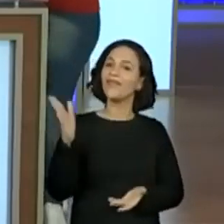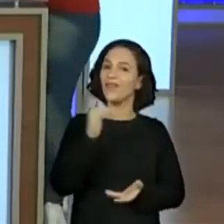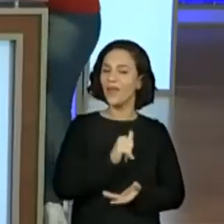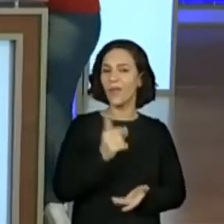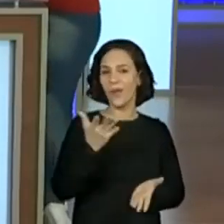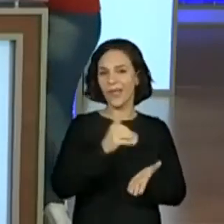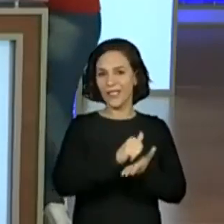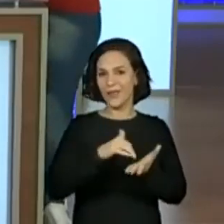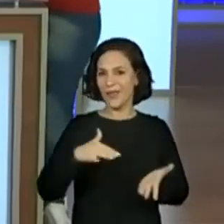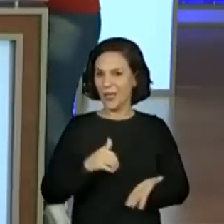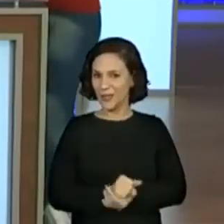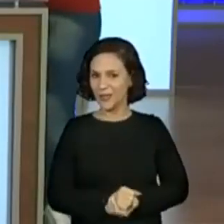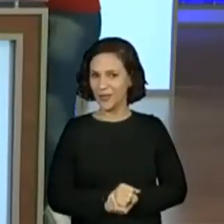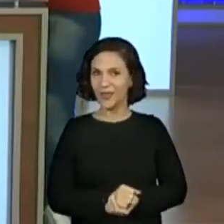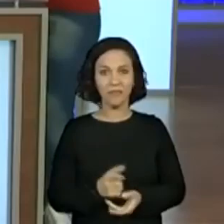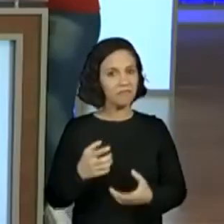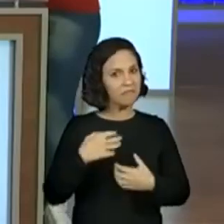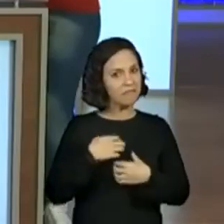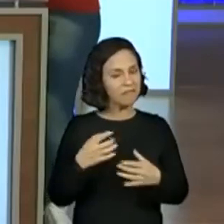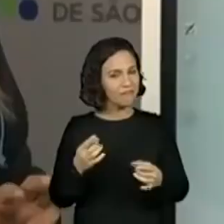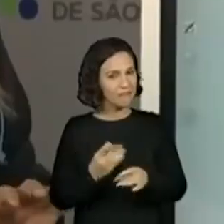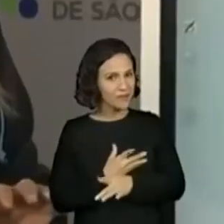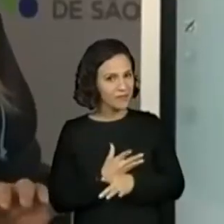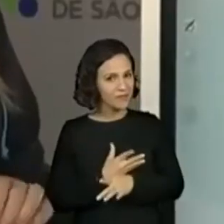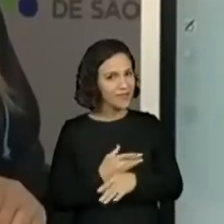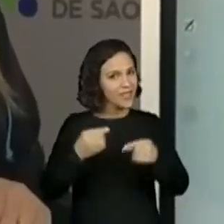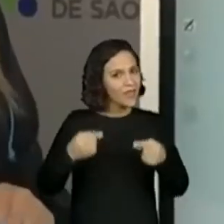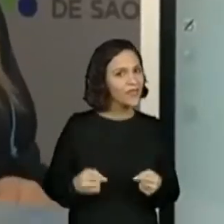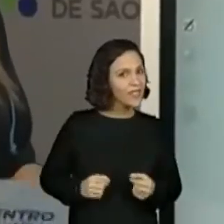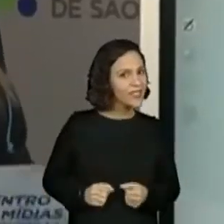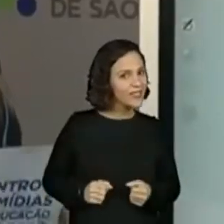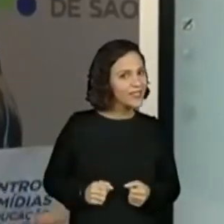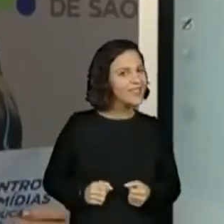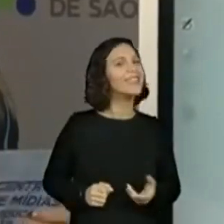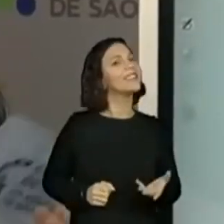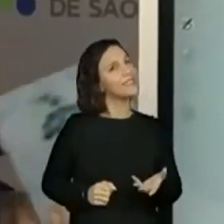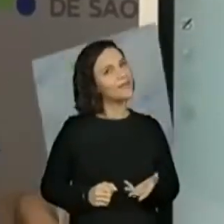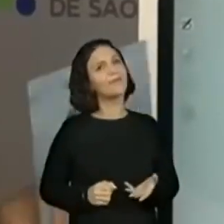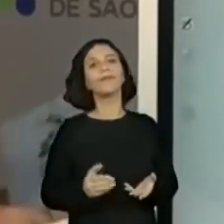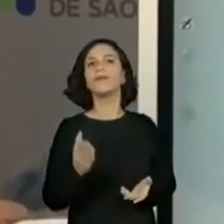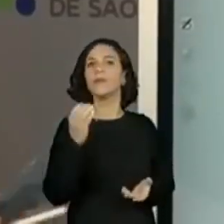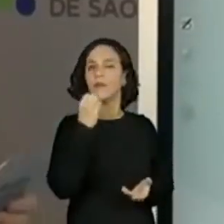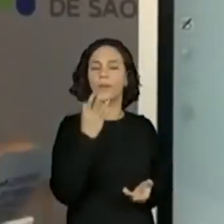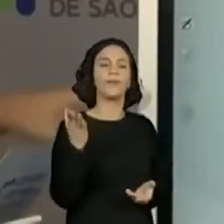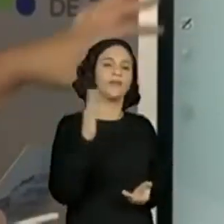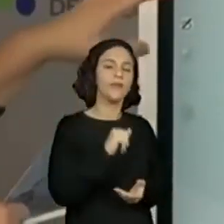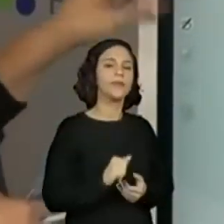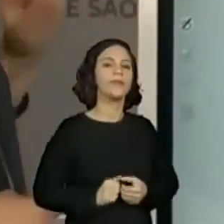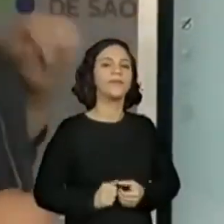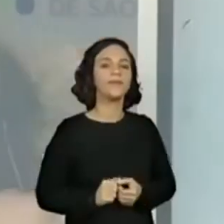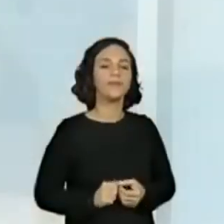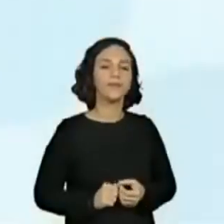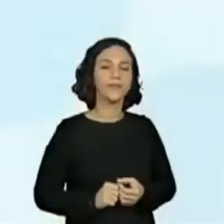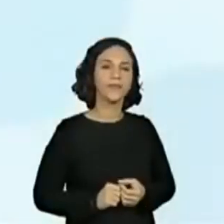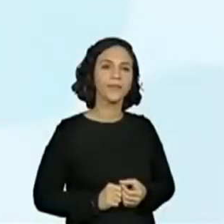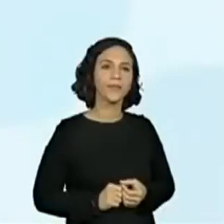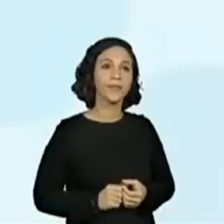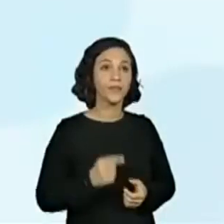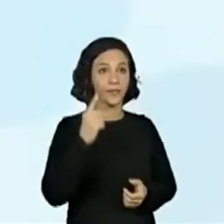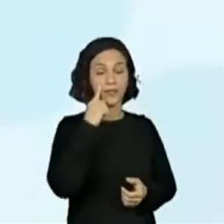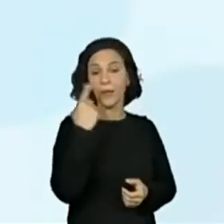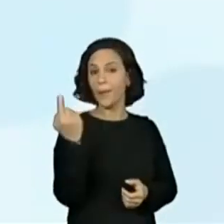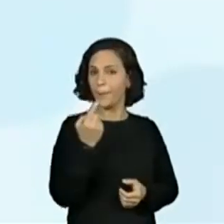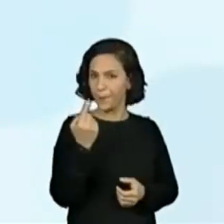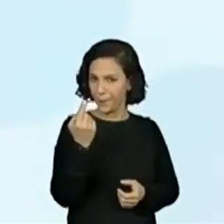nossas atividades? E aí, estão preparados para os desafios? Muito bom, então vamos lá. A